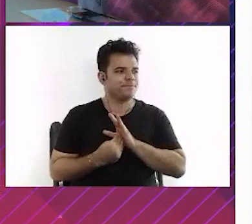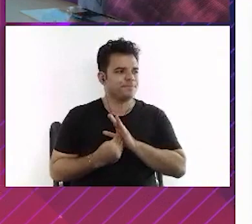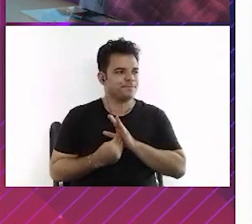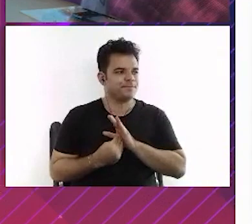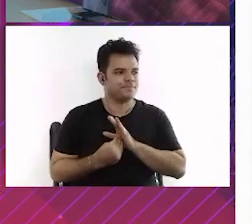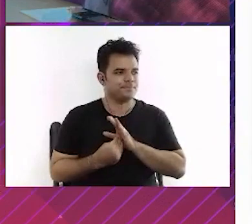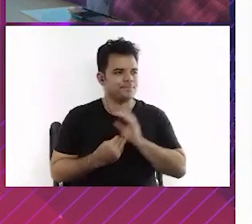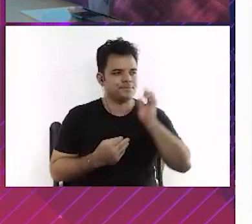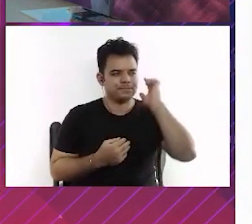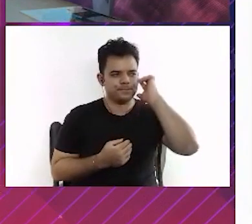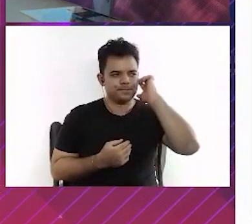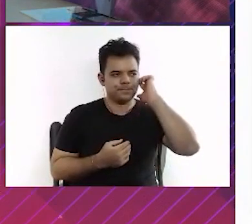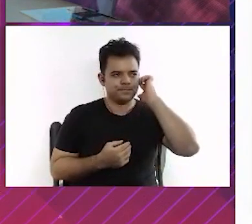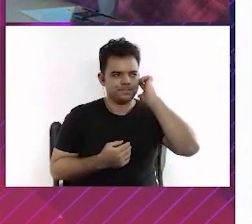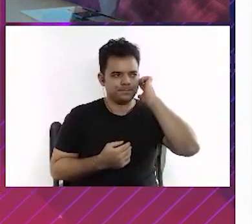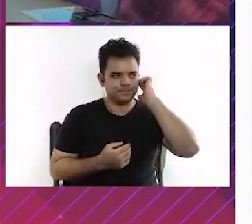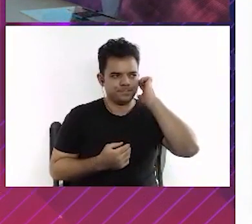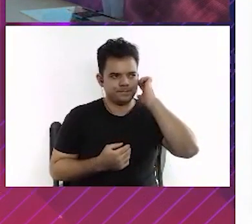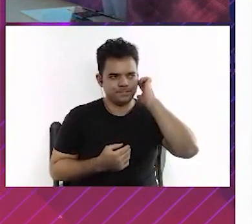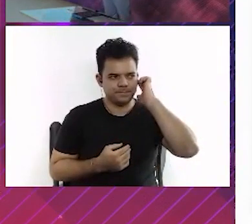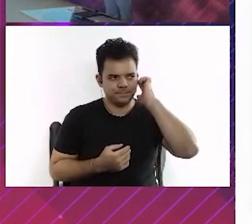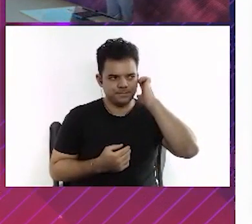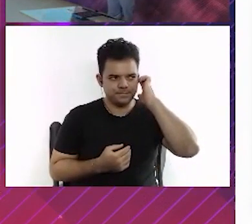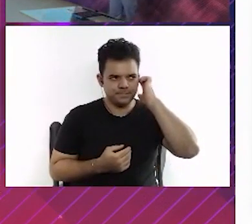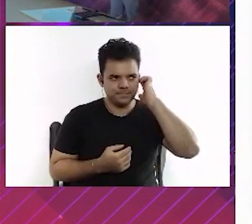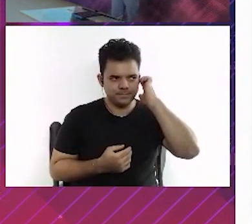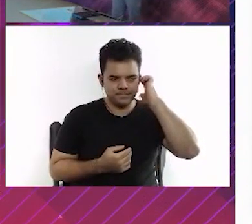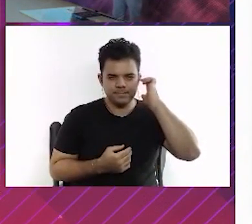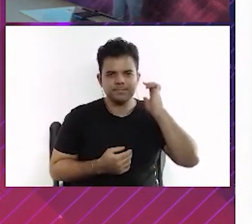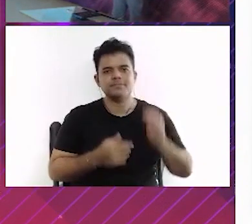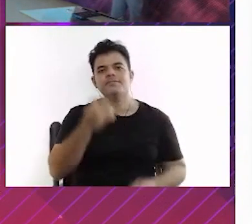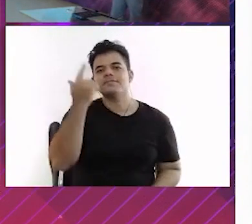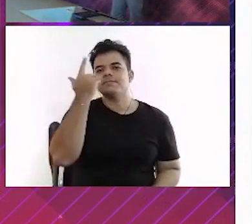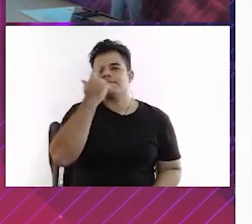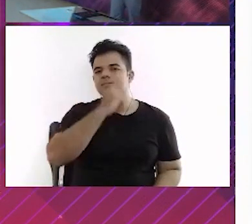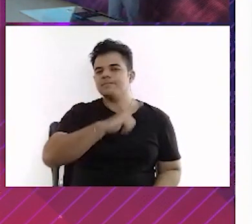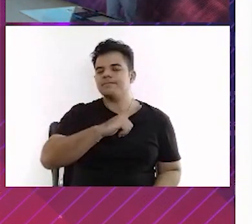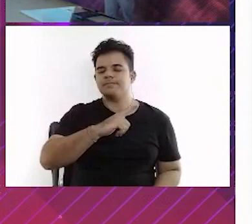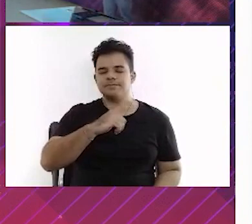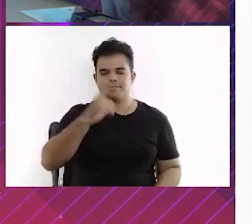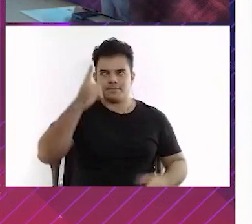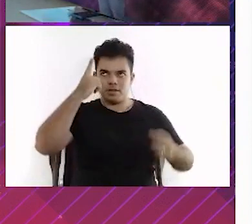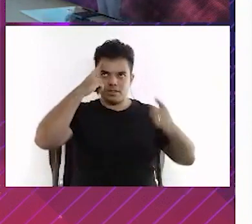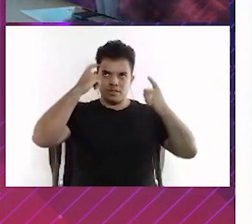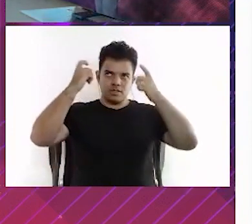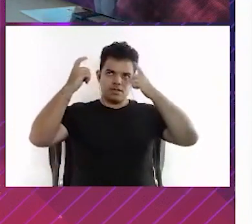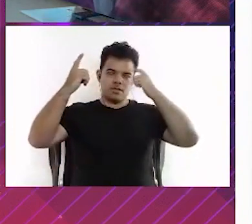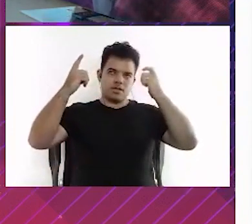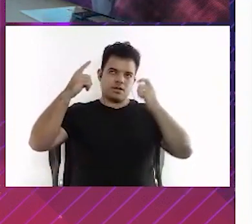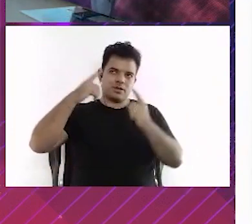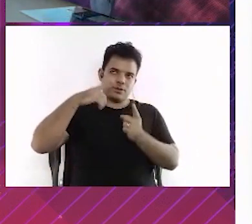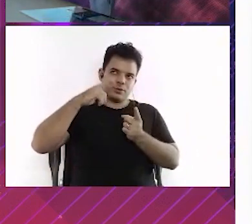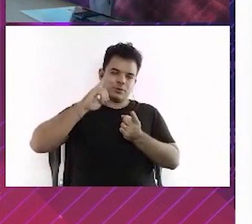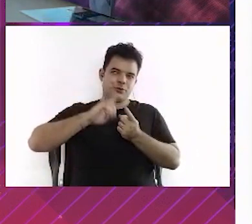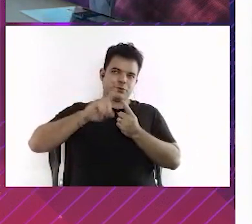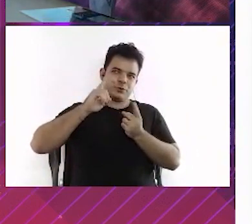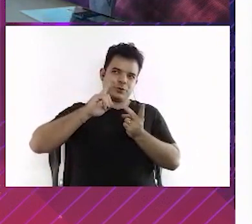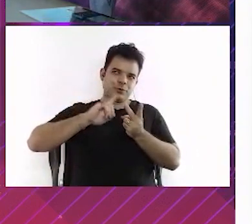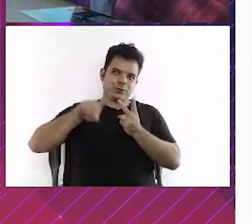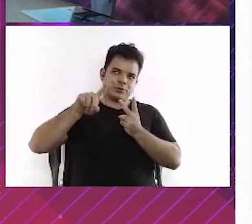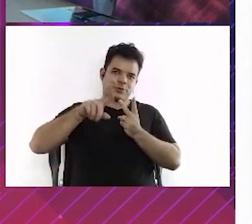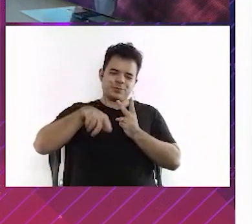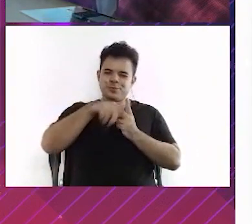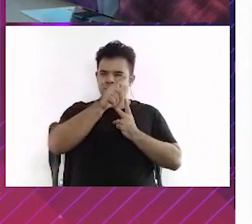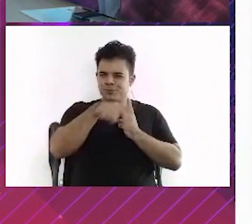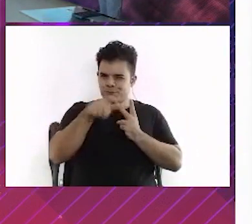Travou aqui agora. Isso fez com que a gente conseguisse construir duas personas, certo? Para poder sintetizar aquele